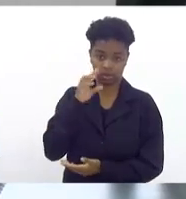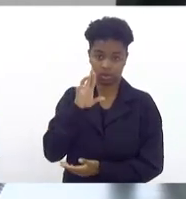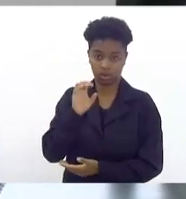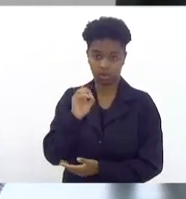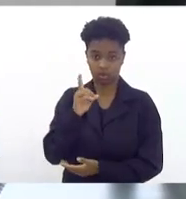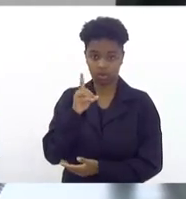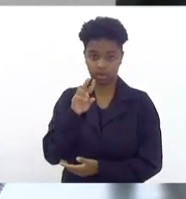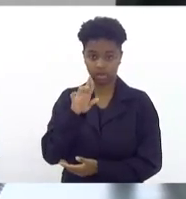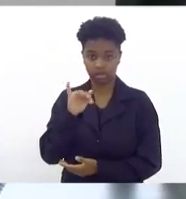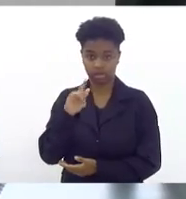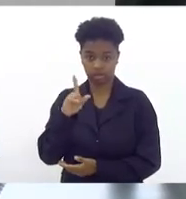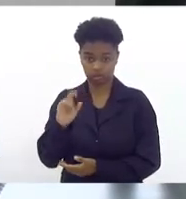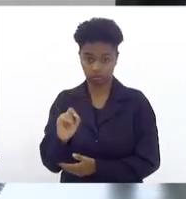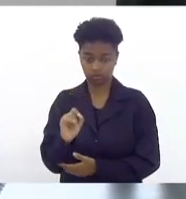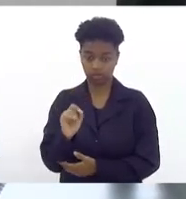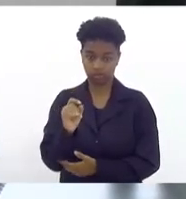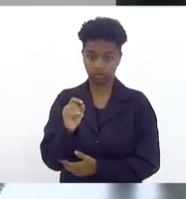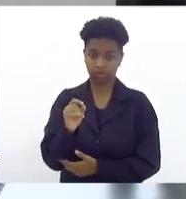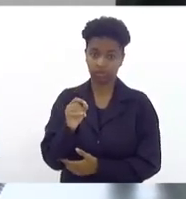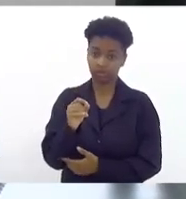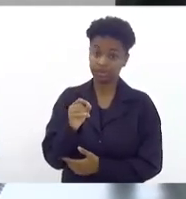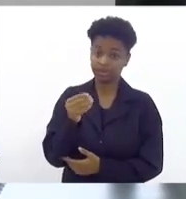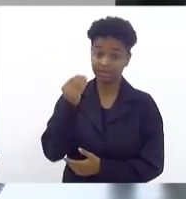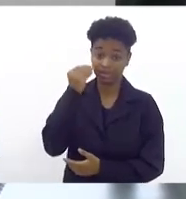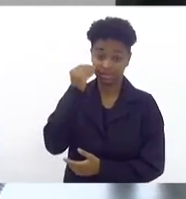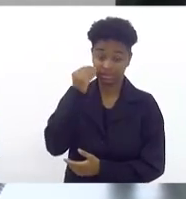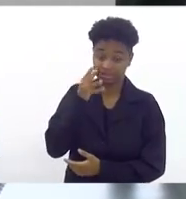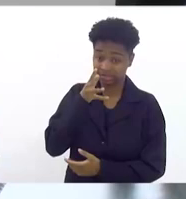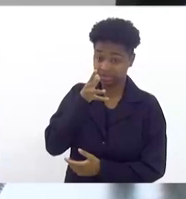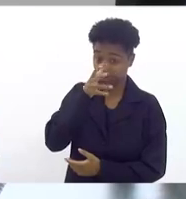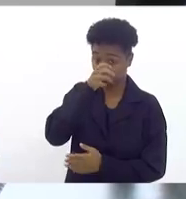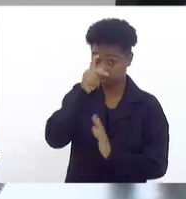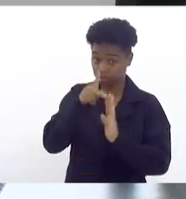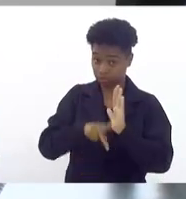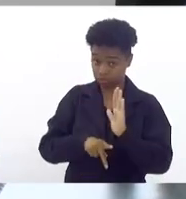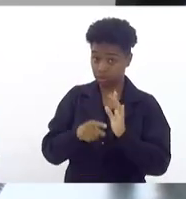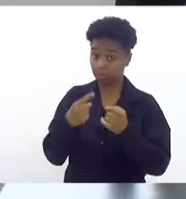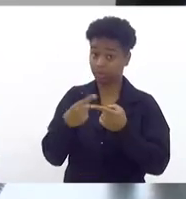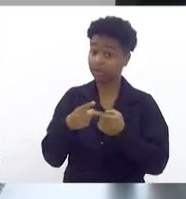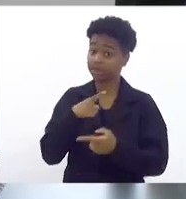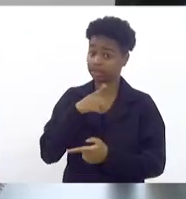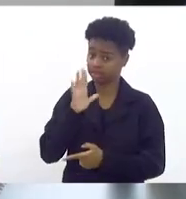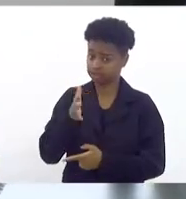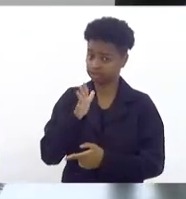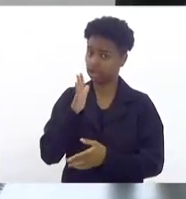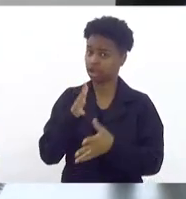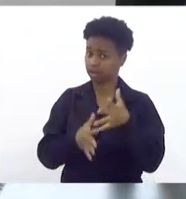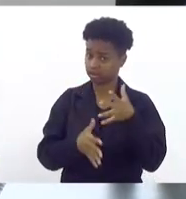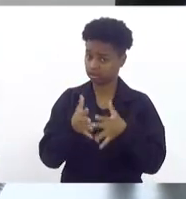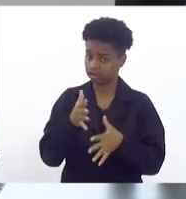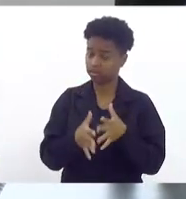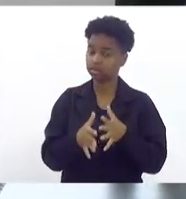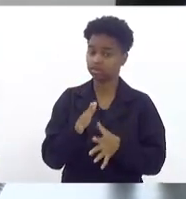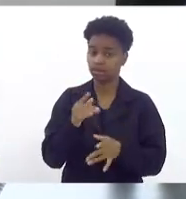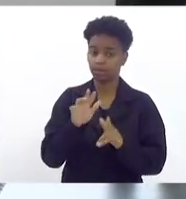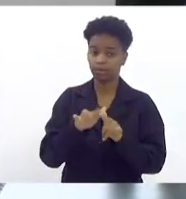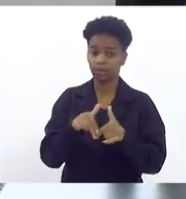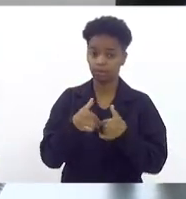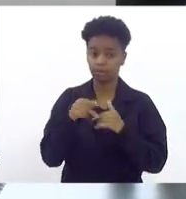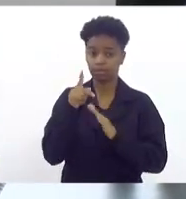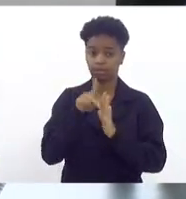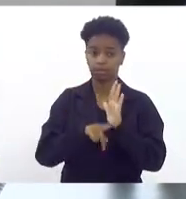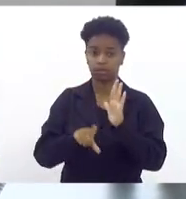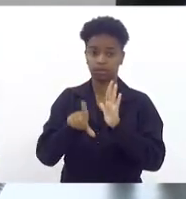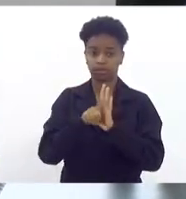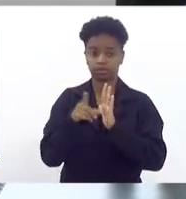está tocando o projeto para salvaguardar ele, porque já existiria uma prejudicialidade em razão do projeto